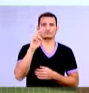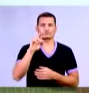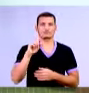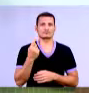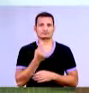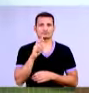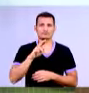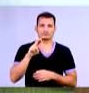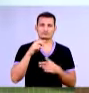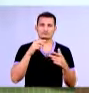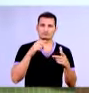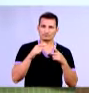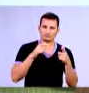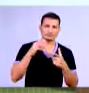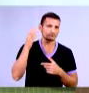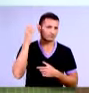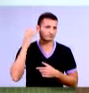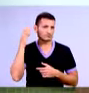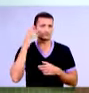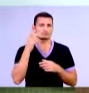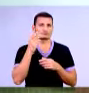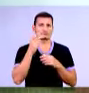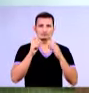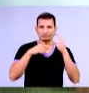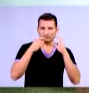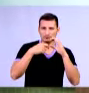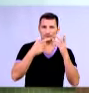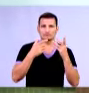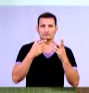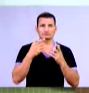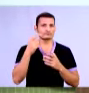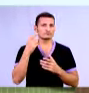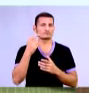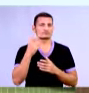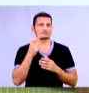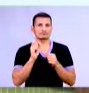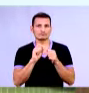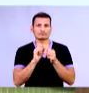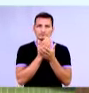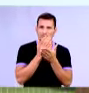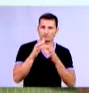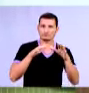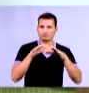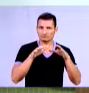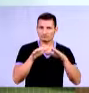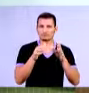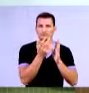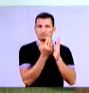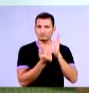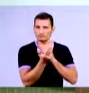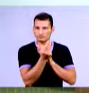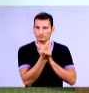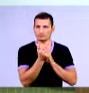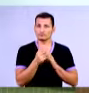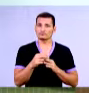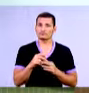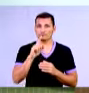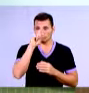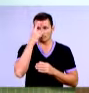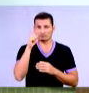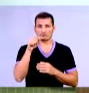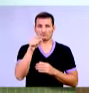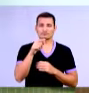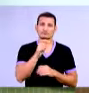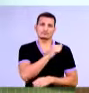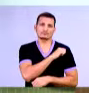com áudio, com vídeo, com som, fazer algumas animações, né? Então a ideia é que você, aluno, seja